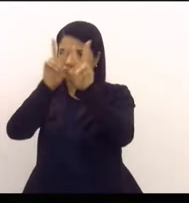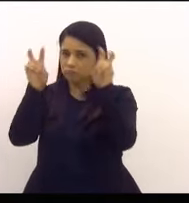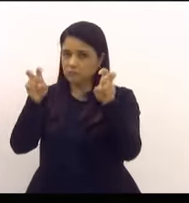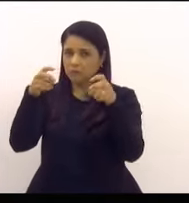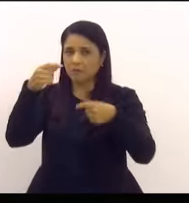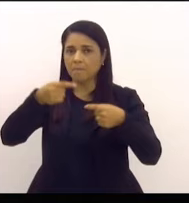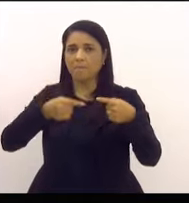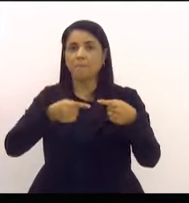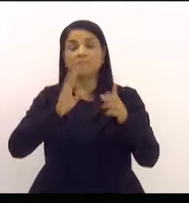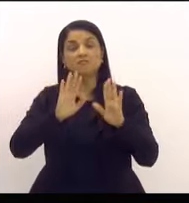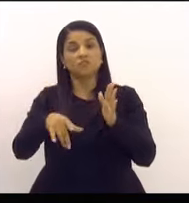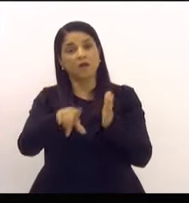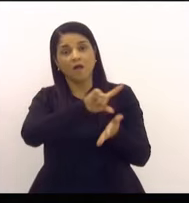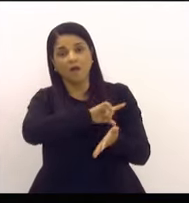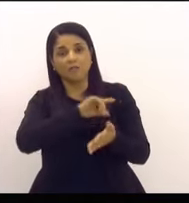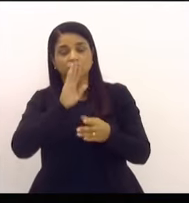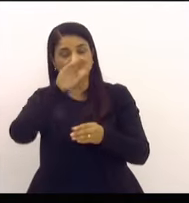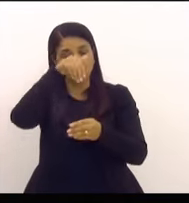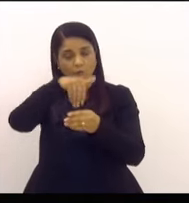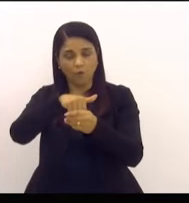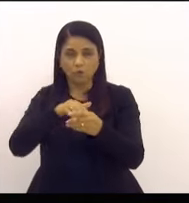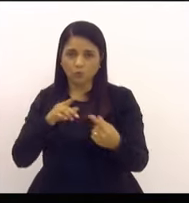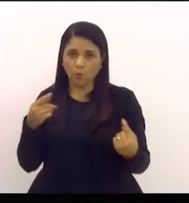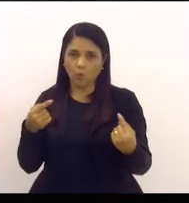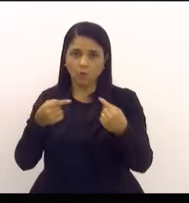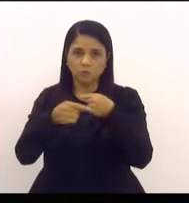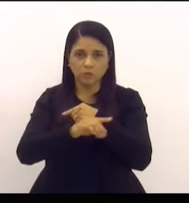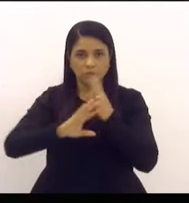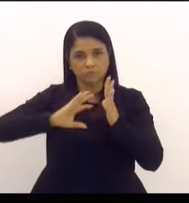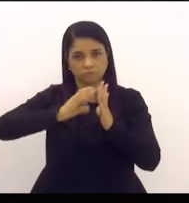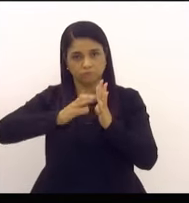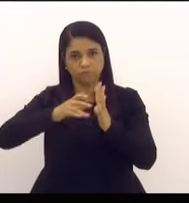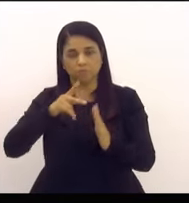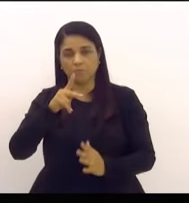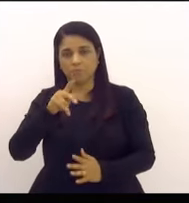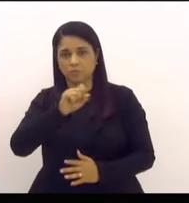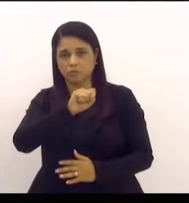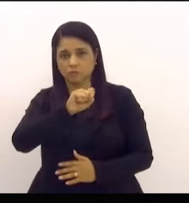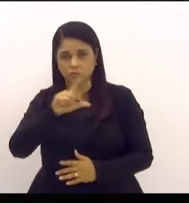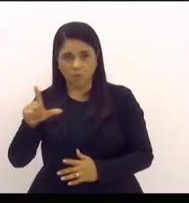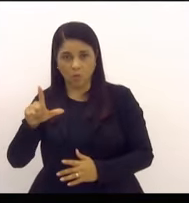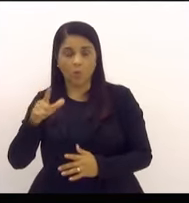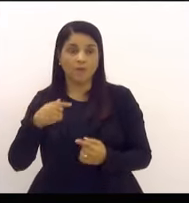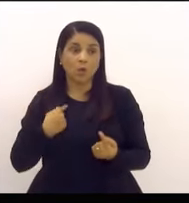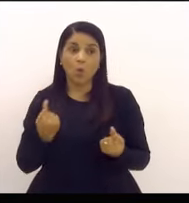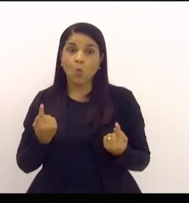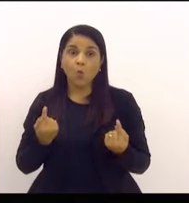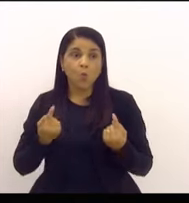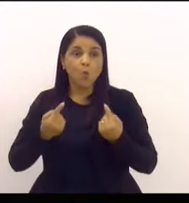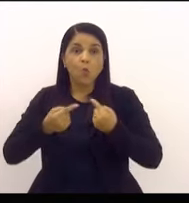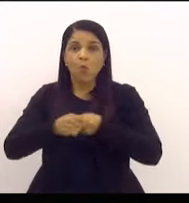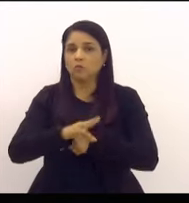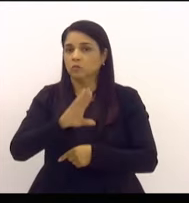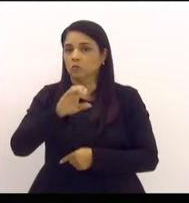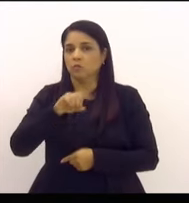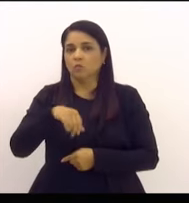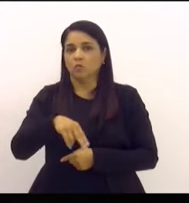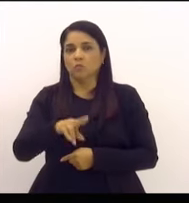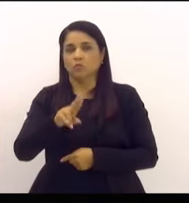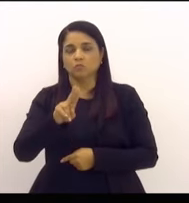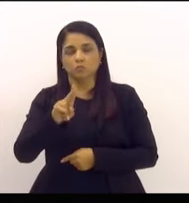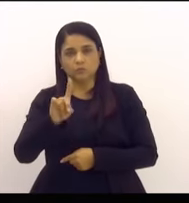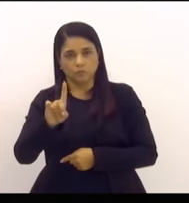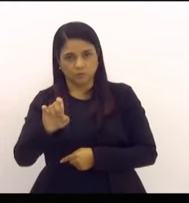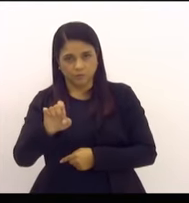e já antecipar o voto contrário da bancada do PSOL, não por serem contrários ao COSUD na sua